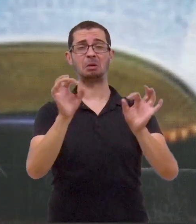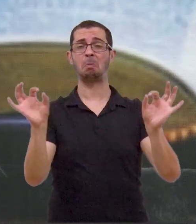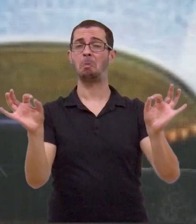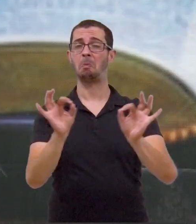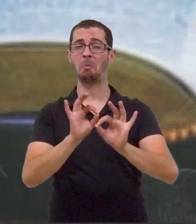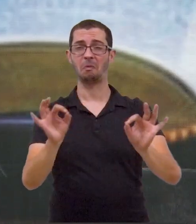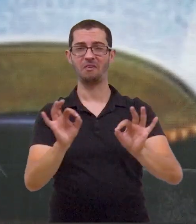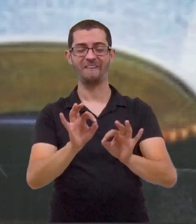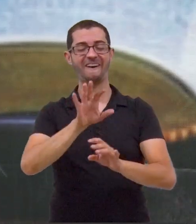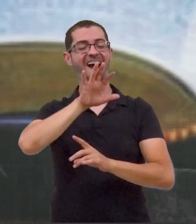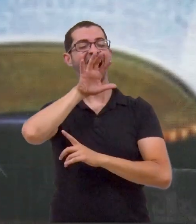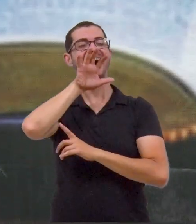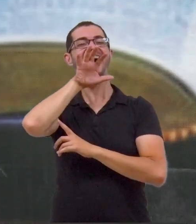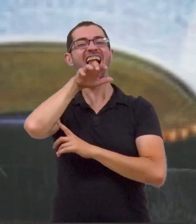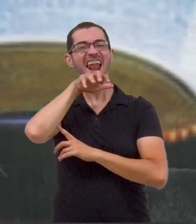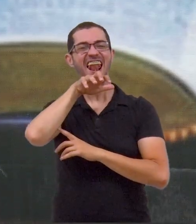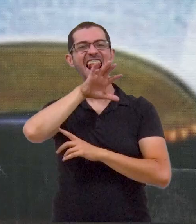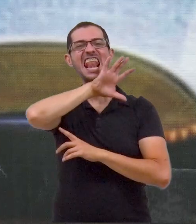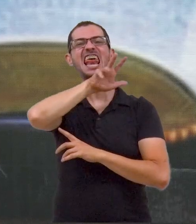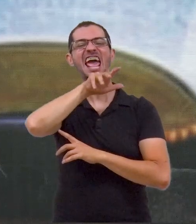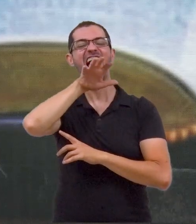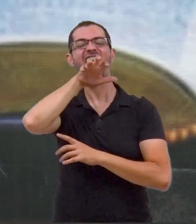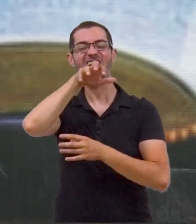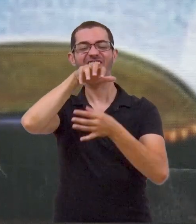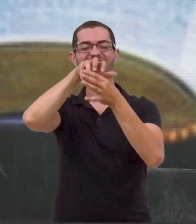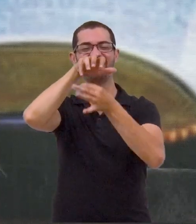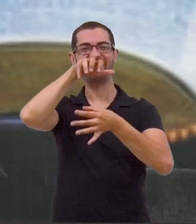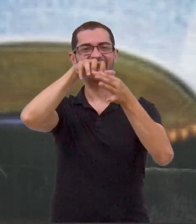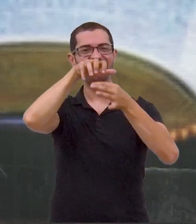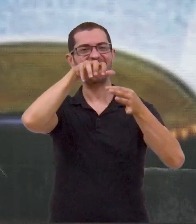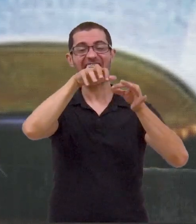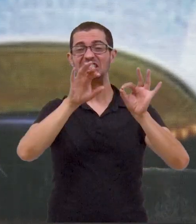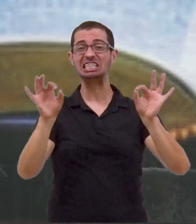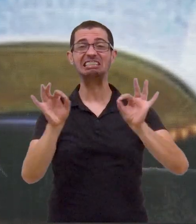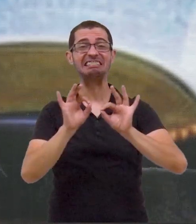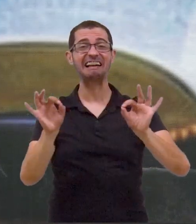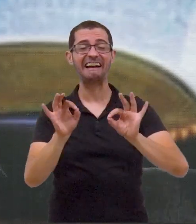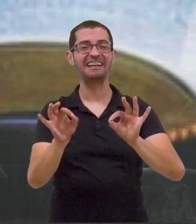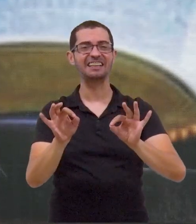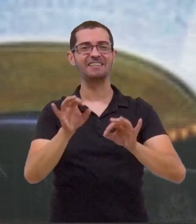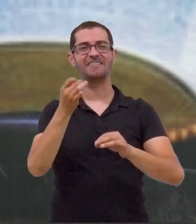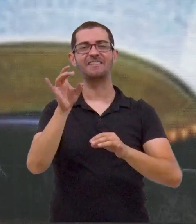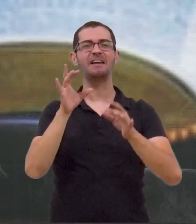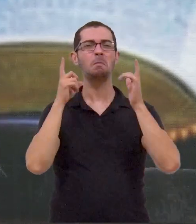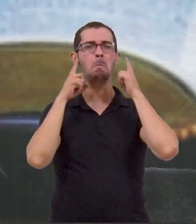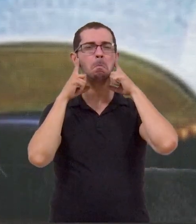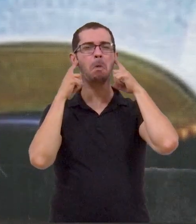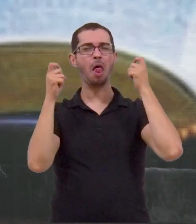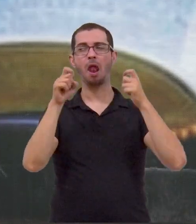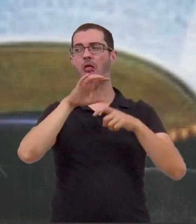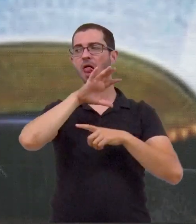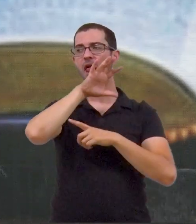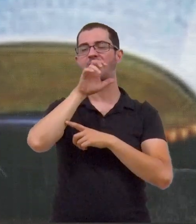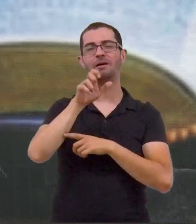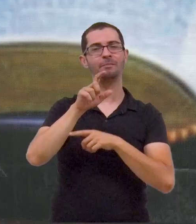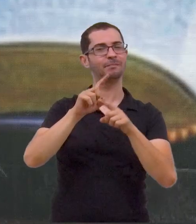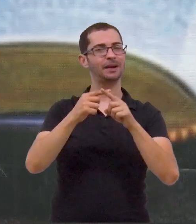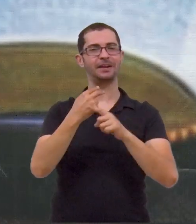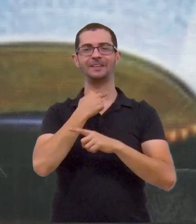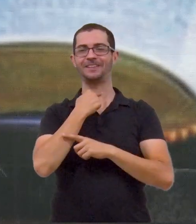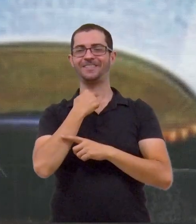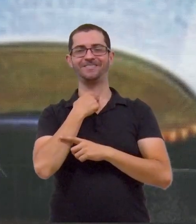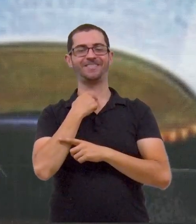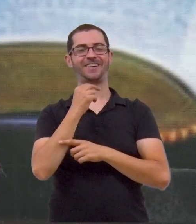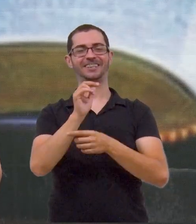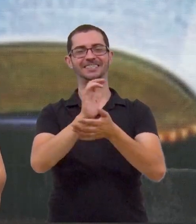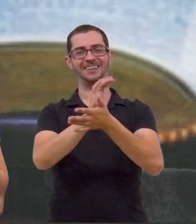desdentado, que só ruge, mas não tem mais poder para matar. Para que em Cristo